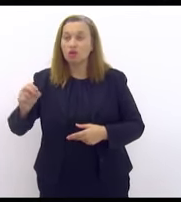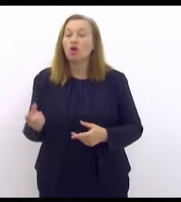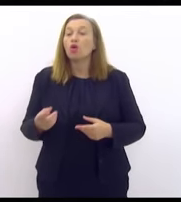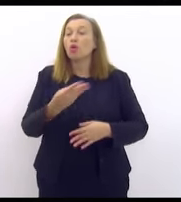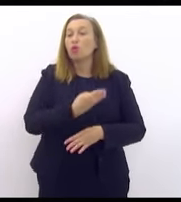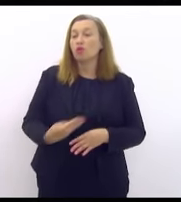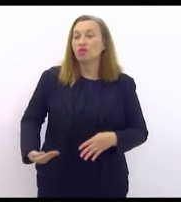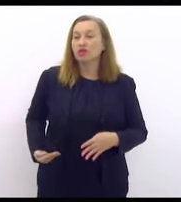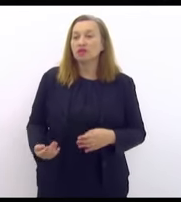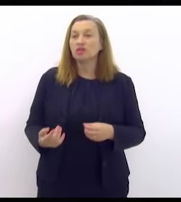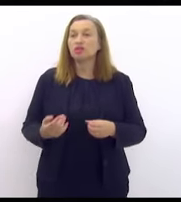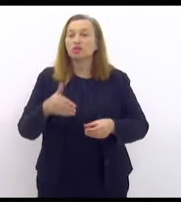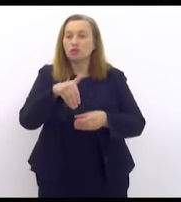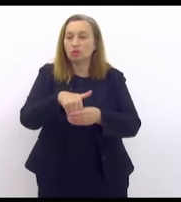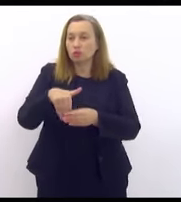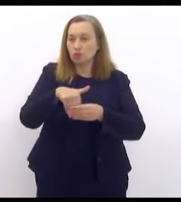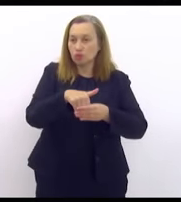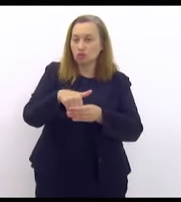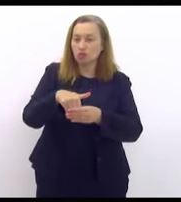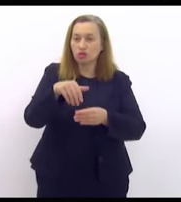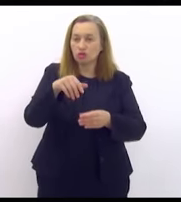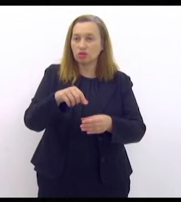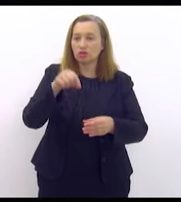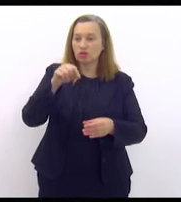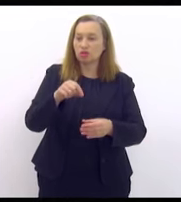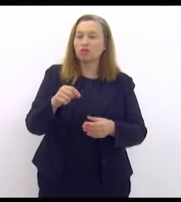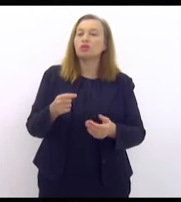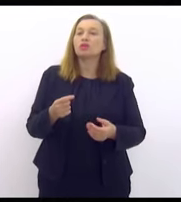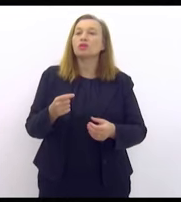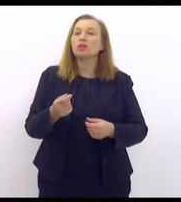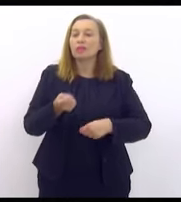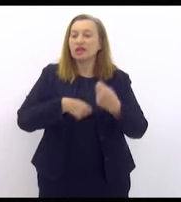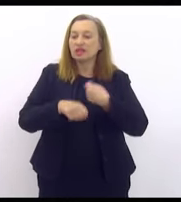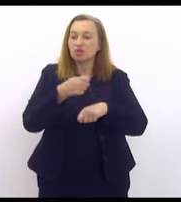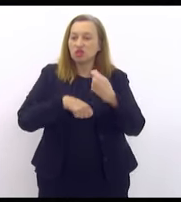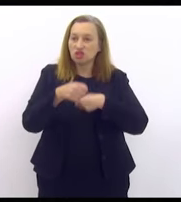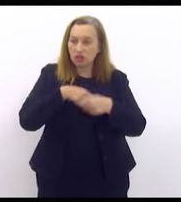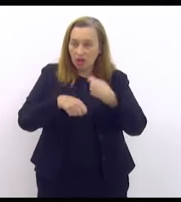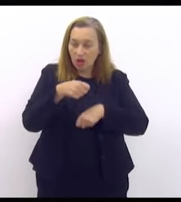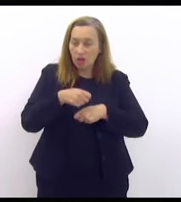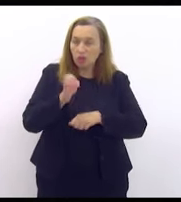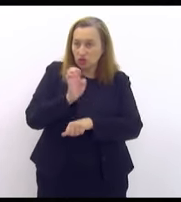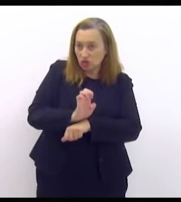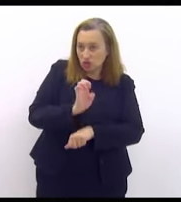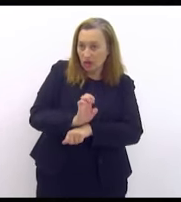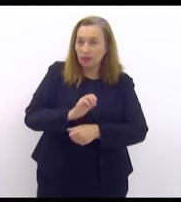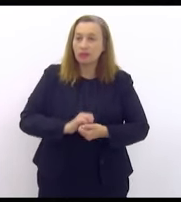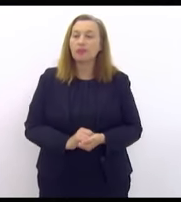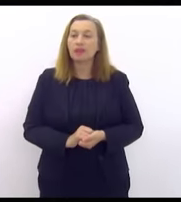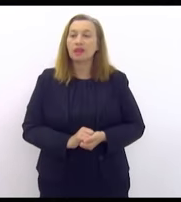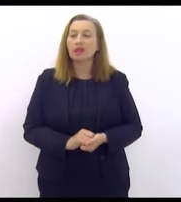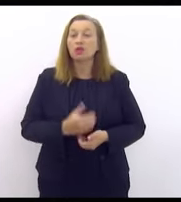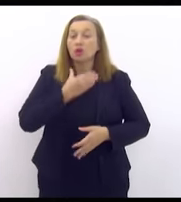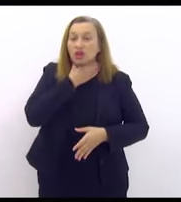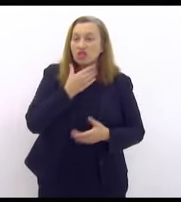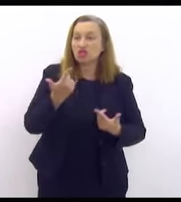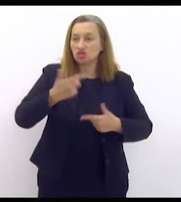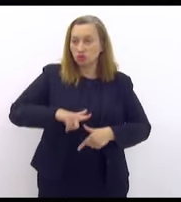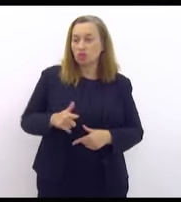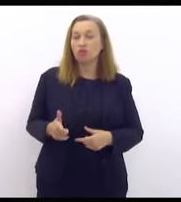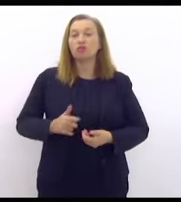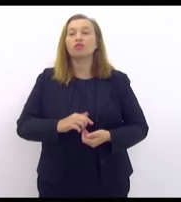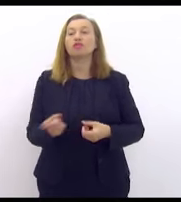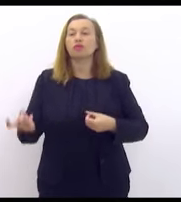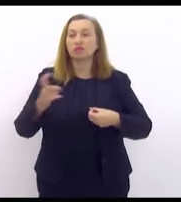Castro foi reeleito para administrar o Estado e encontrar soluções para a finança do Estado que estão prestes a entrar em colapso novamente. E aí uma coisa que eu